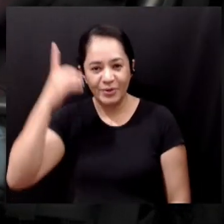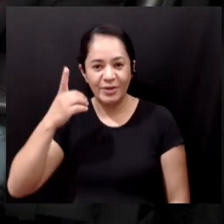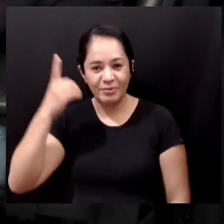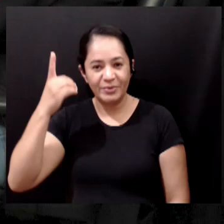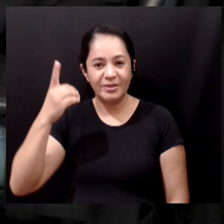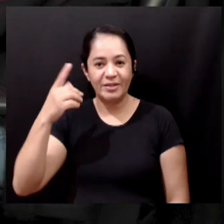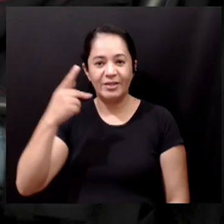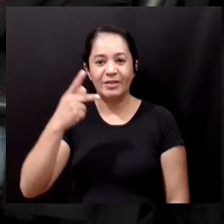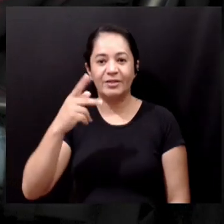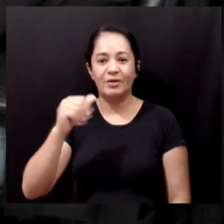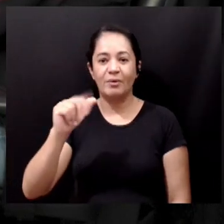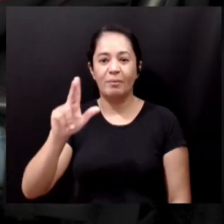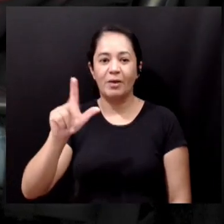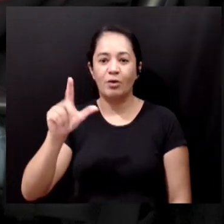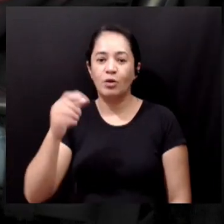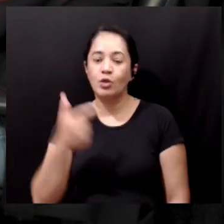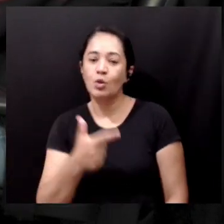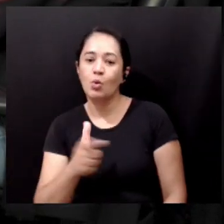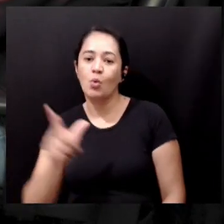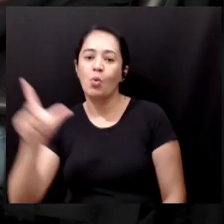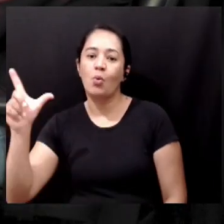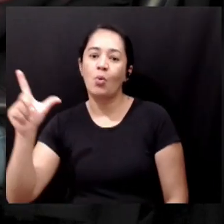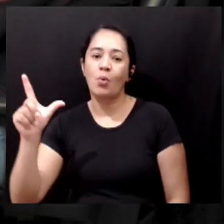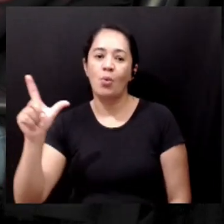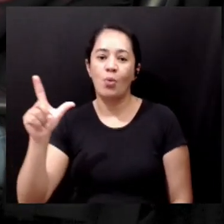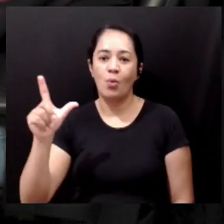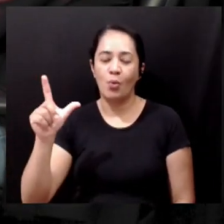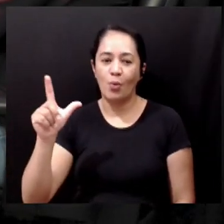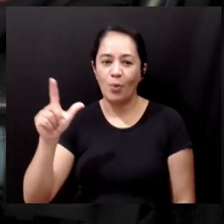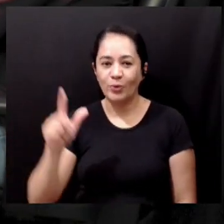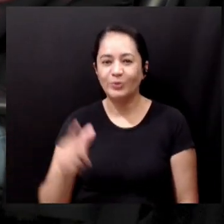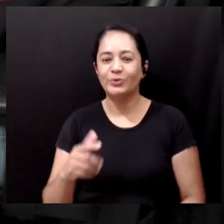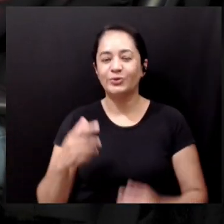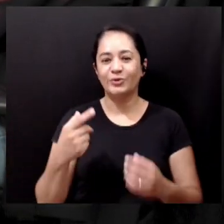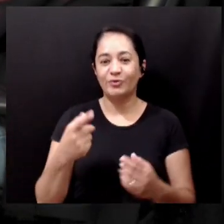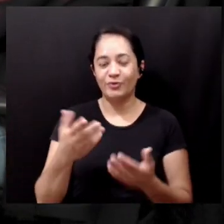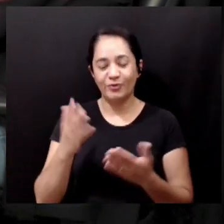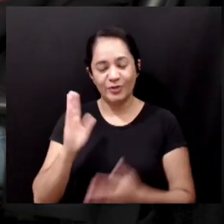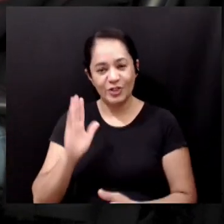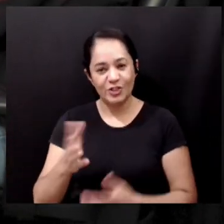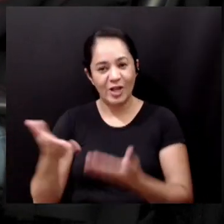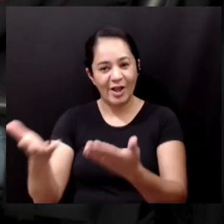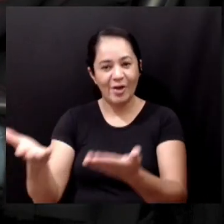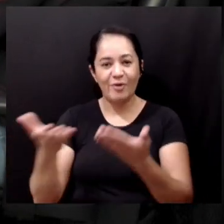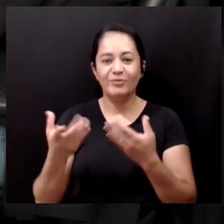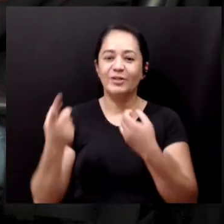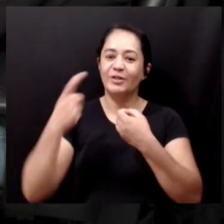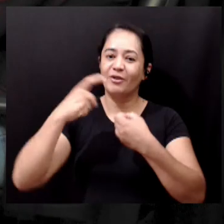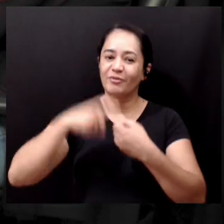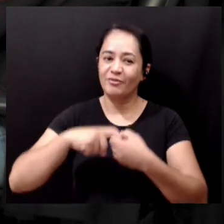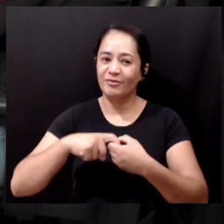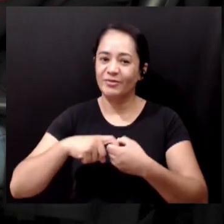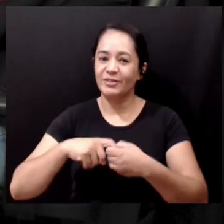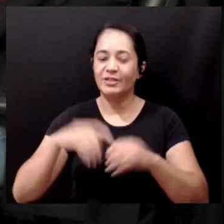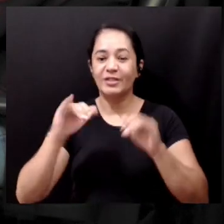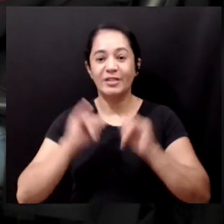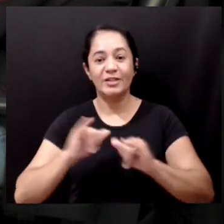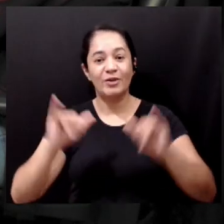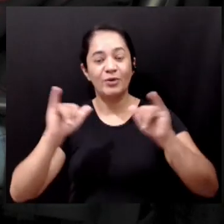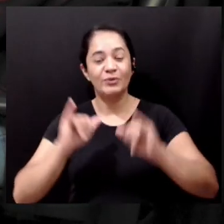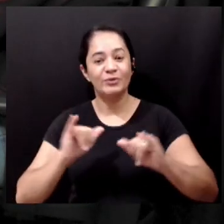num próximo podcast. Você já está convidado a retornar aqui e contar, então, como